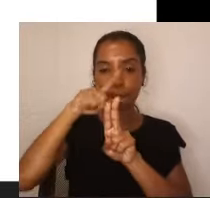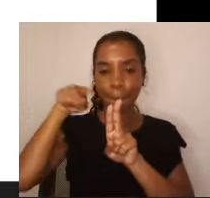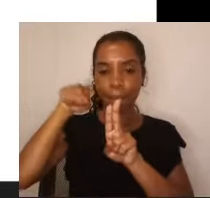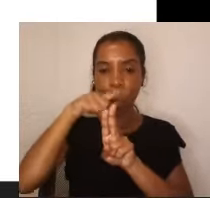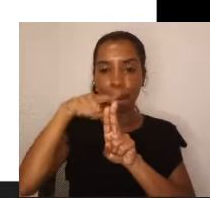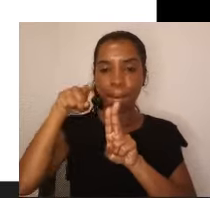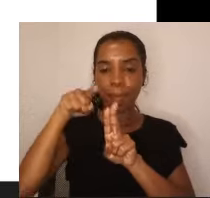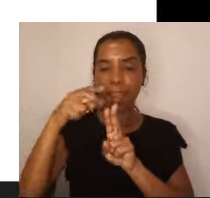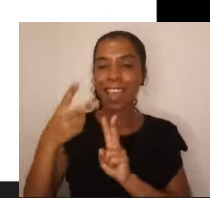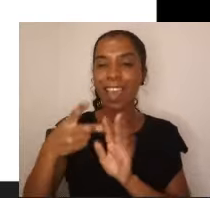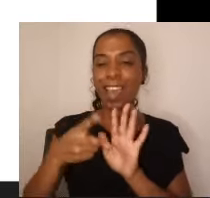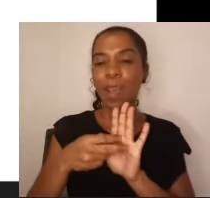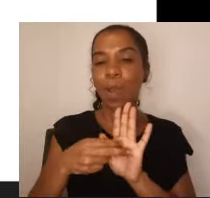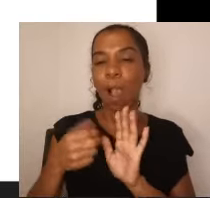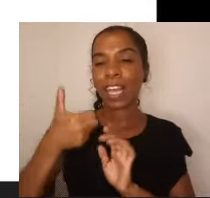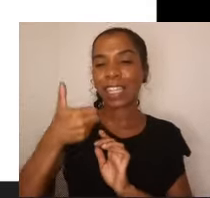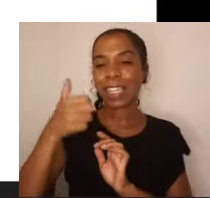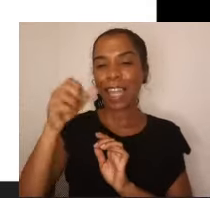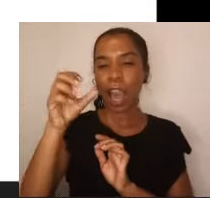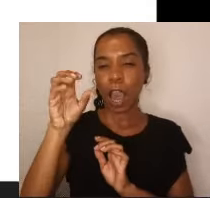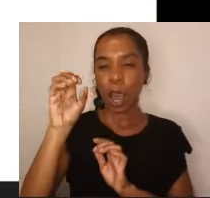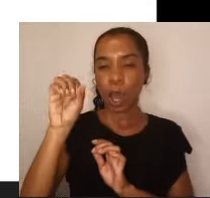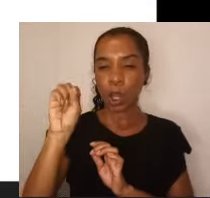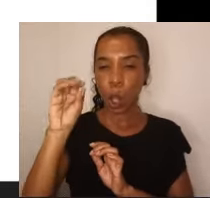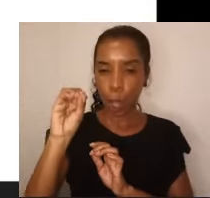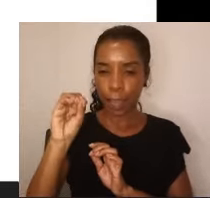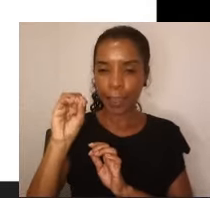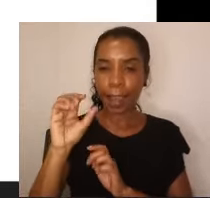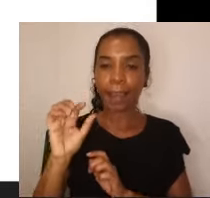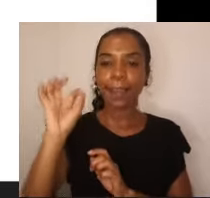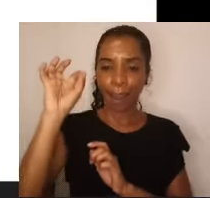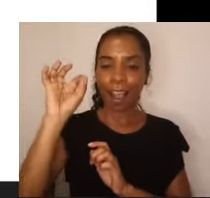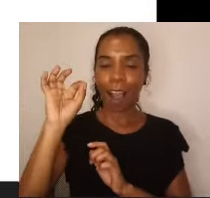180 graus, isso aí é igual a zero.